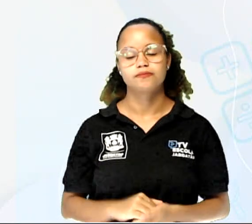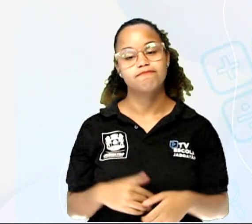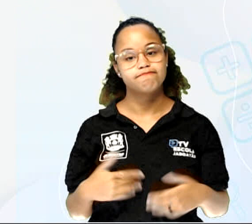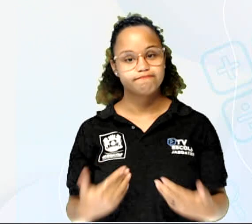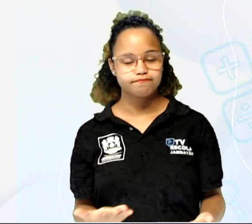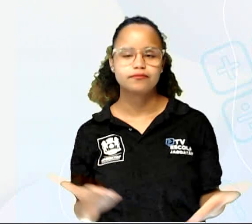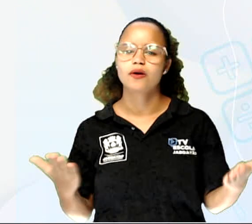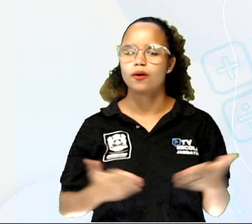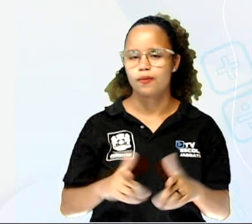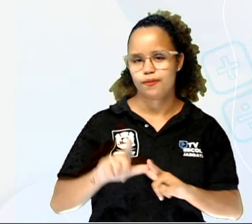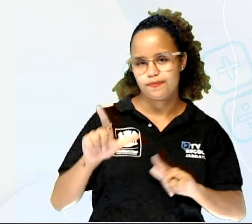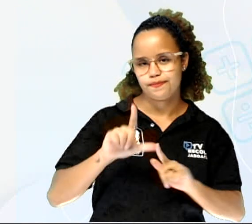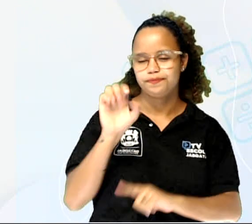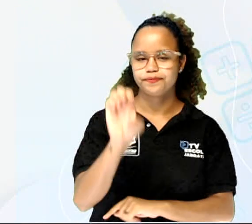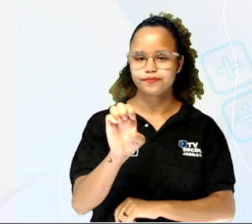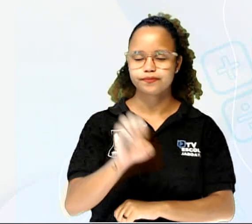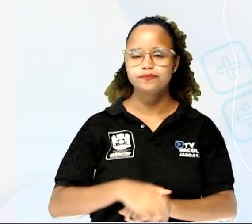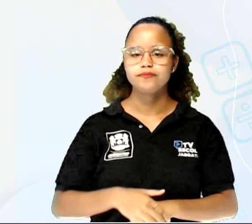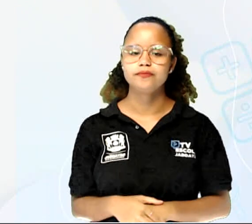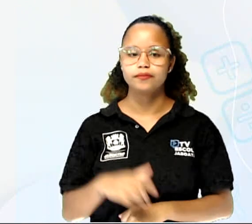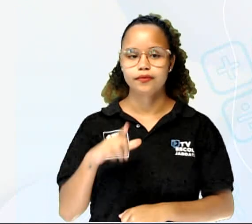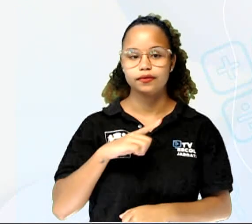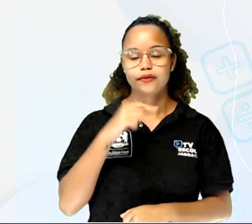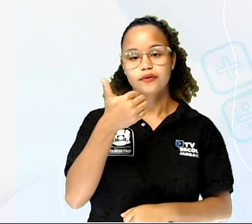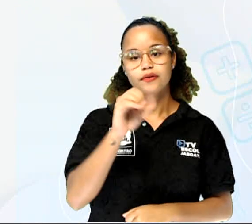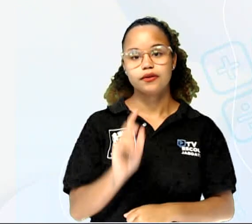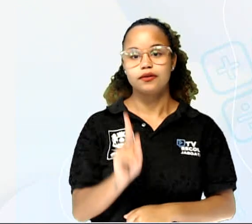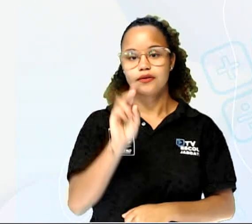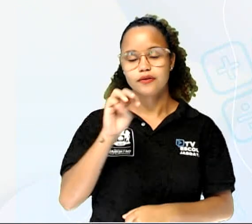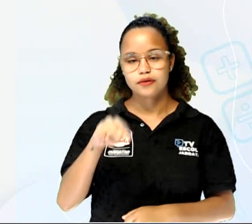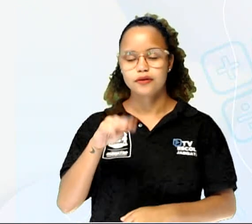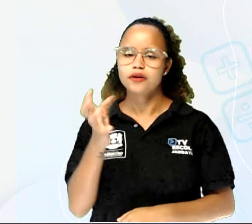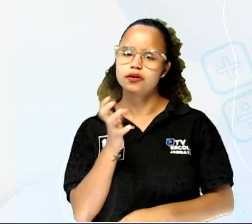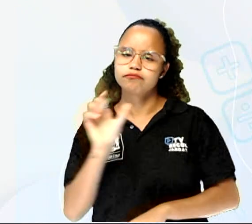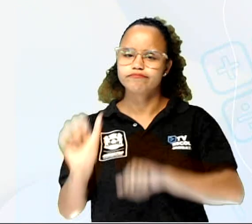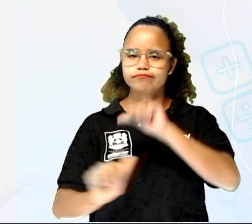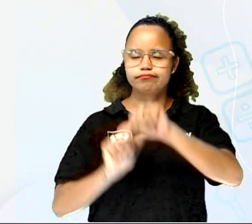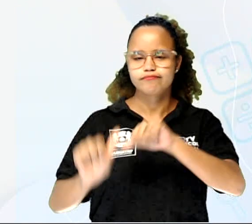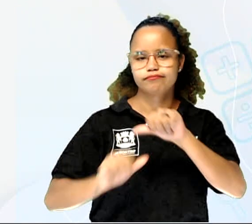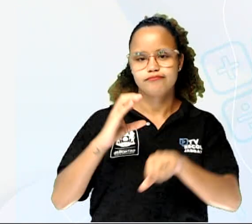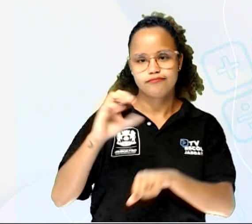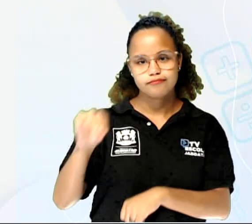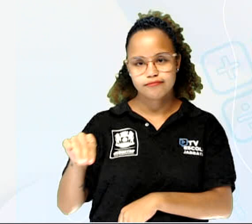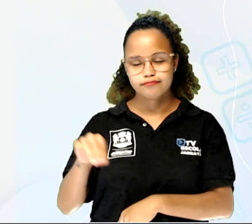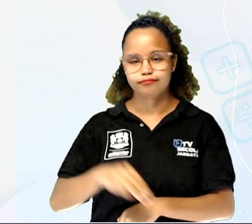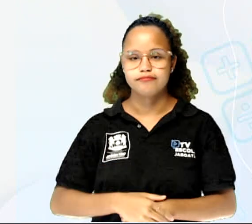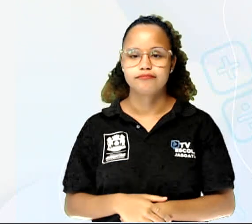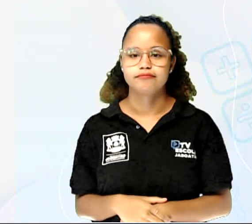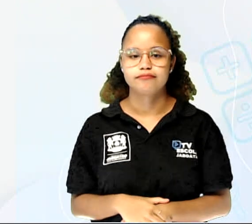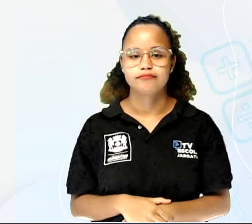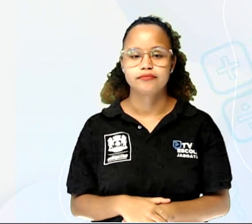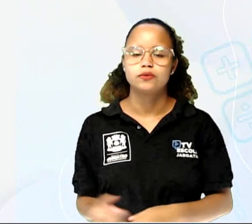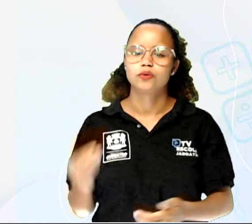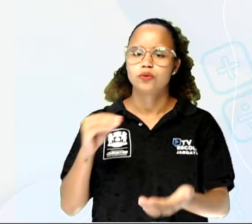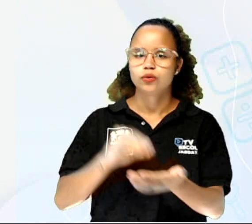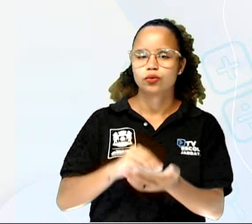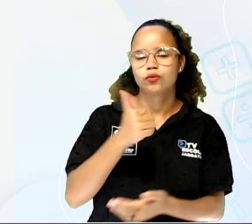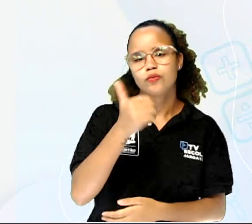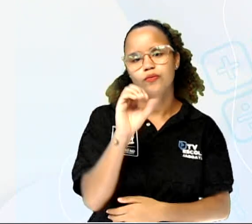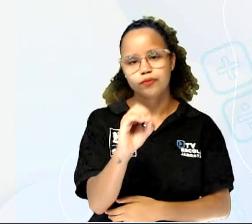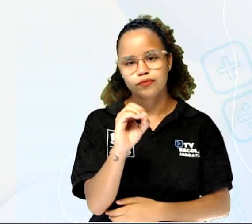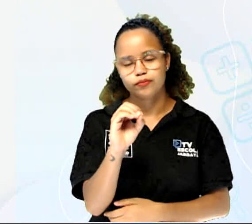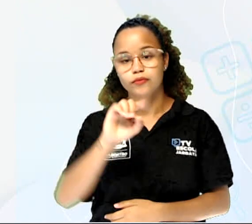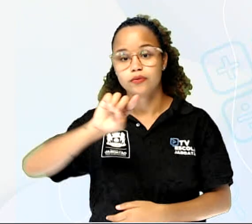Então, agora vamos para a letra E. Eu tenho 10 quilômetros e quero transformar em centímetro. Então, eu coloco o meu 10 lá,